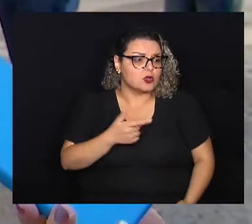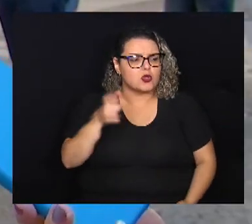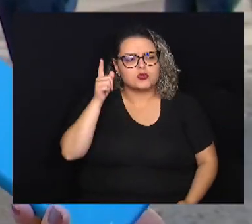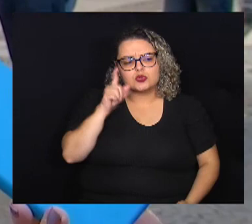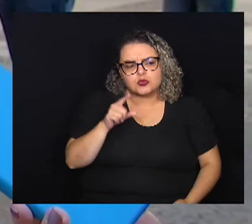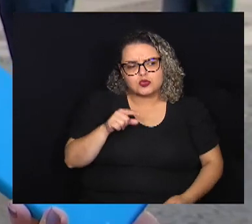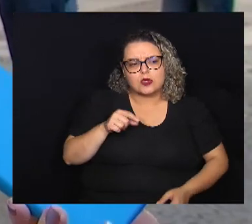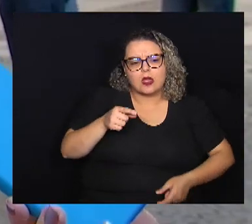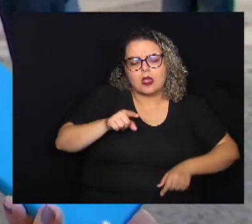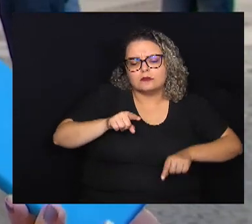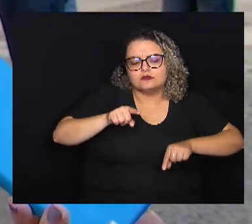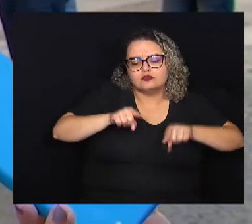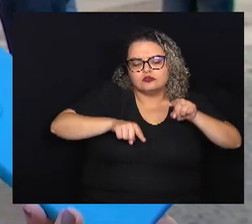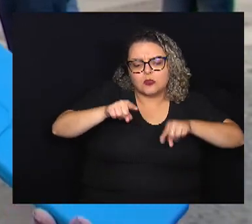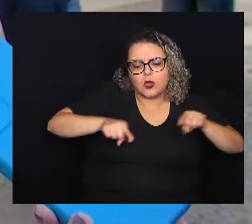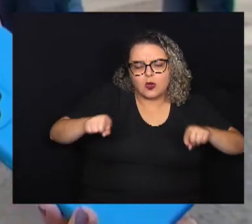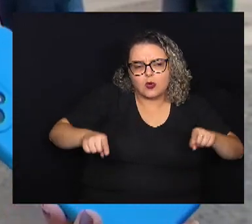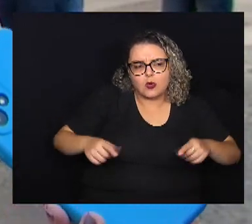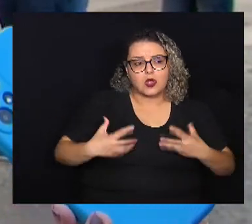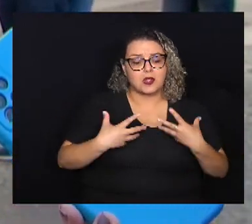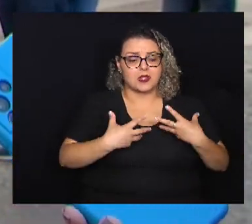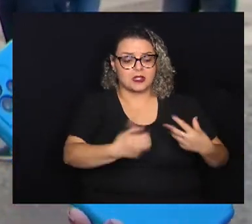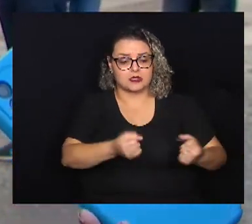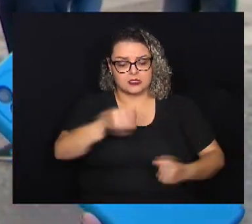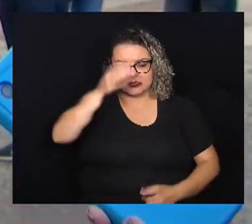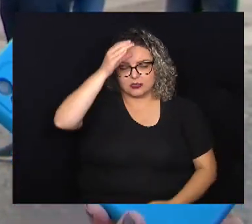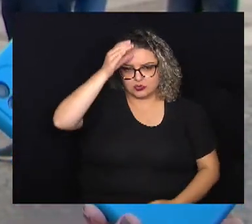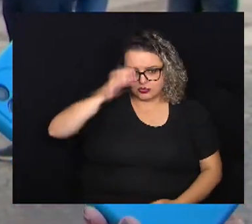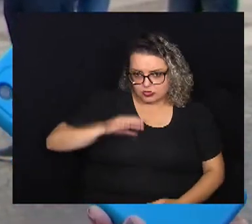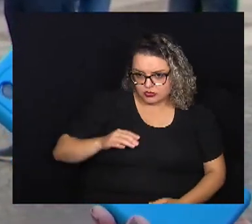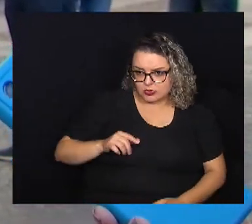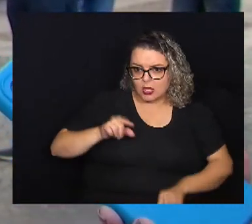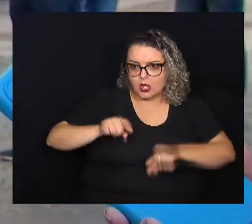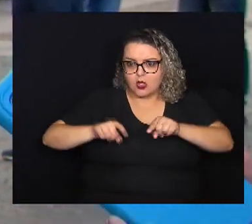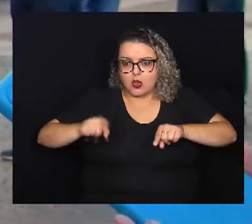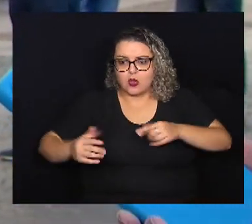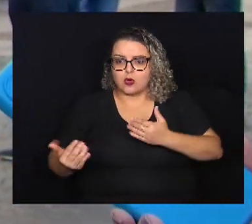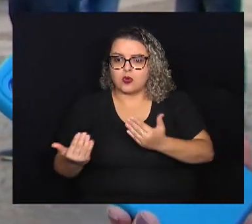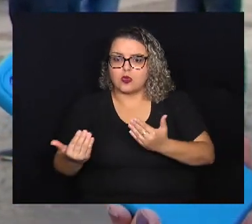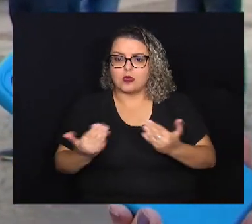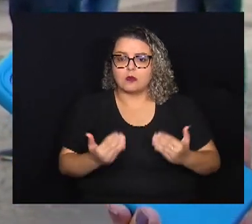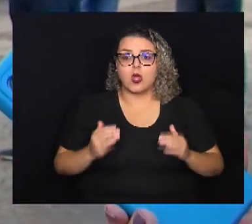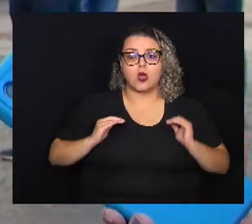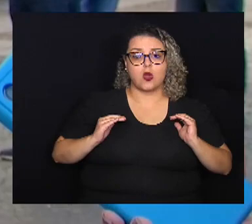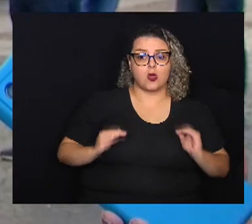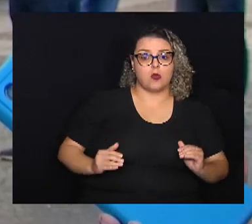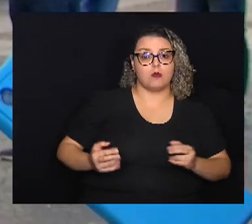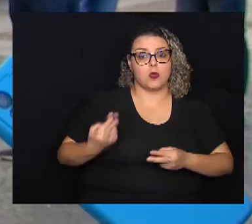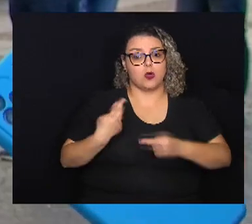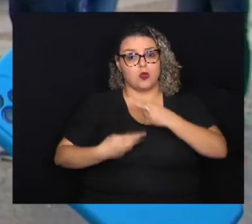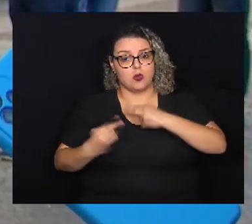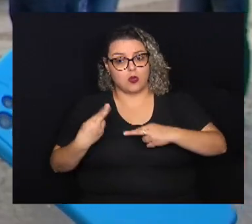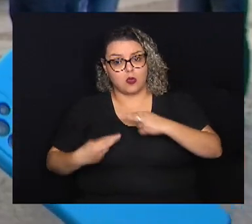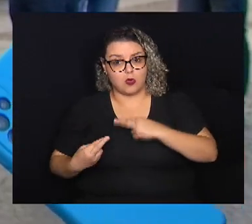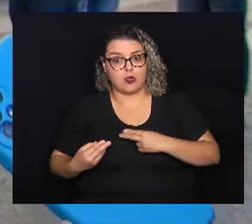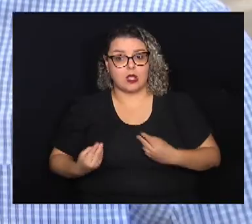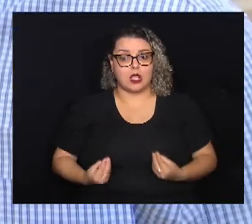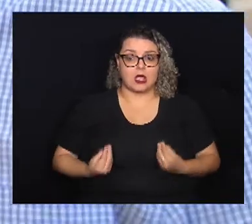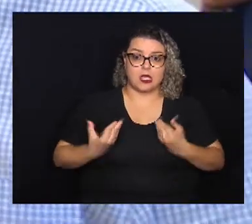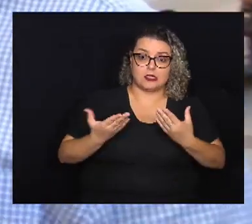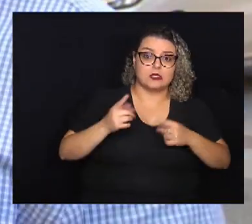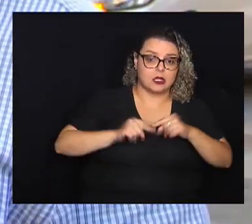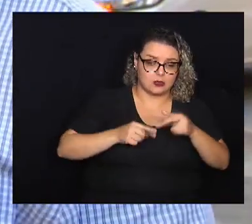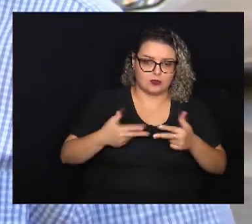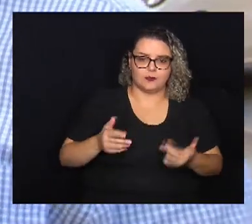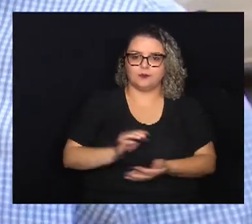o grau de adesão do cidadão, como é que ele se comporta em relação à entrega desse material.